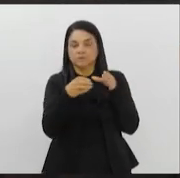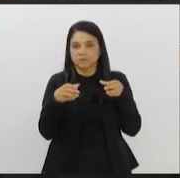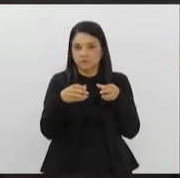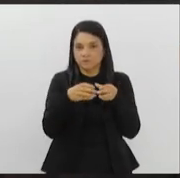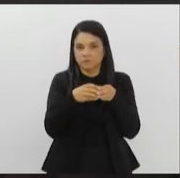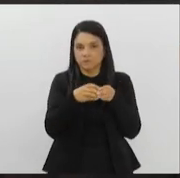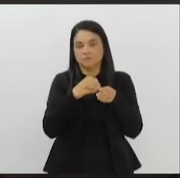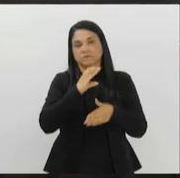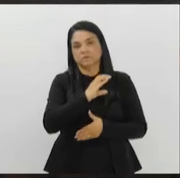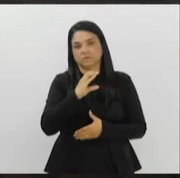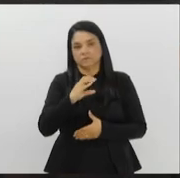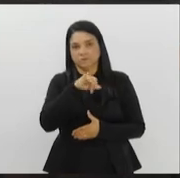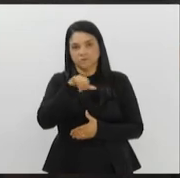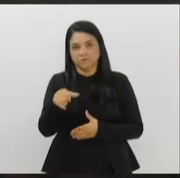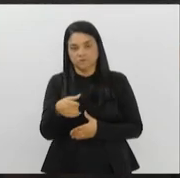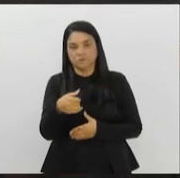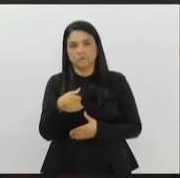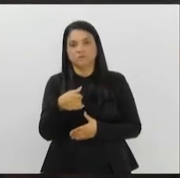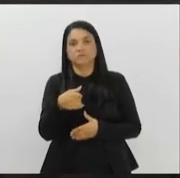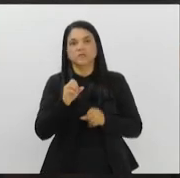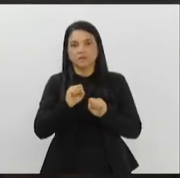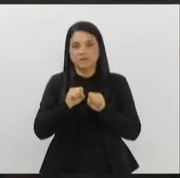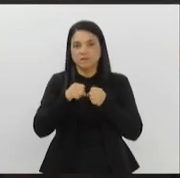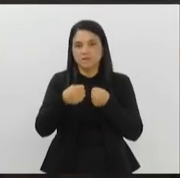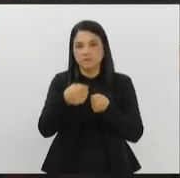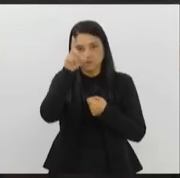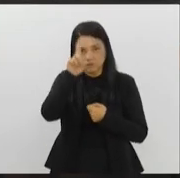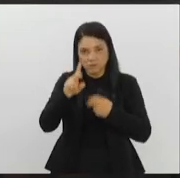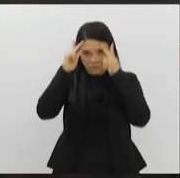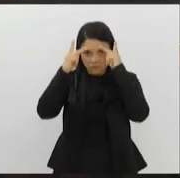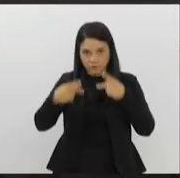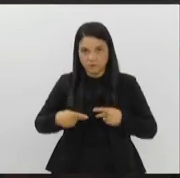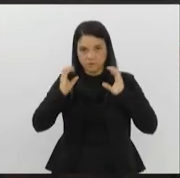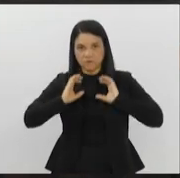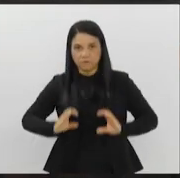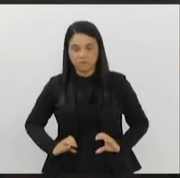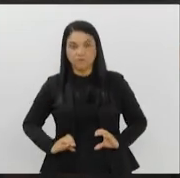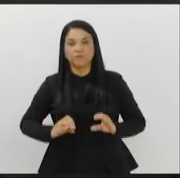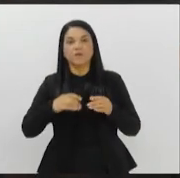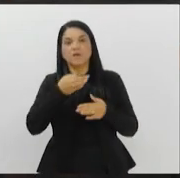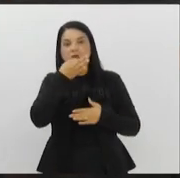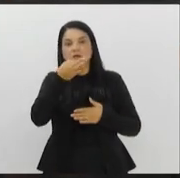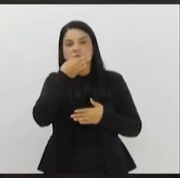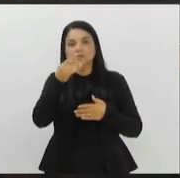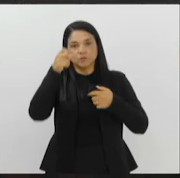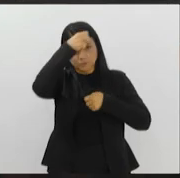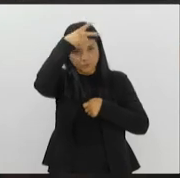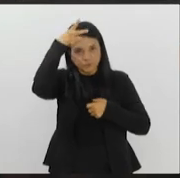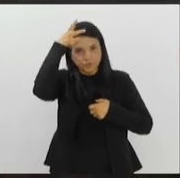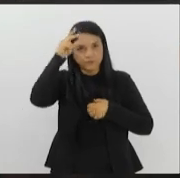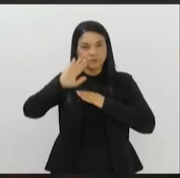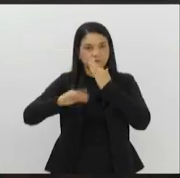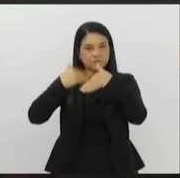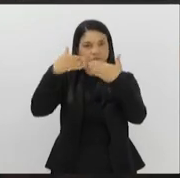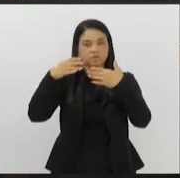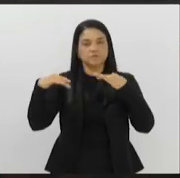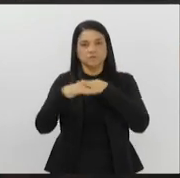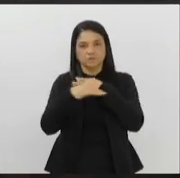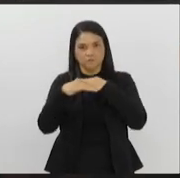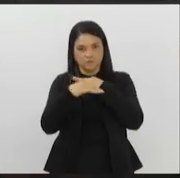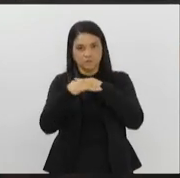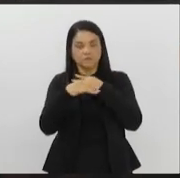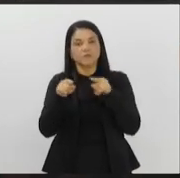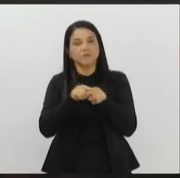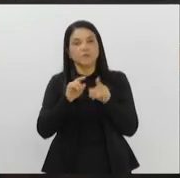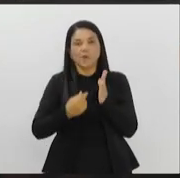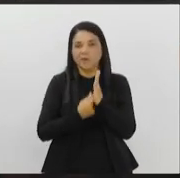comissões Constituição e Justiça, Defesa dos Direitos Humanos e Cidadania, Assuntos Municipais de Desenvolvimento Regional e